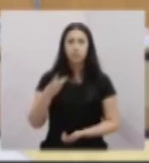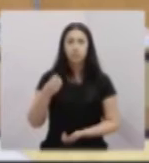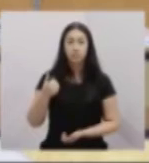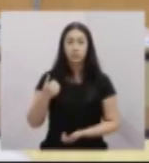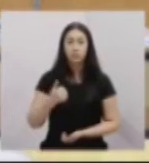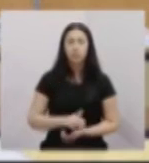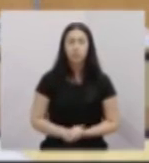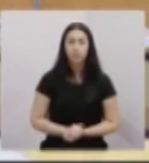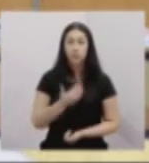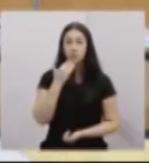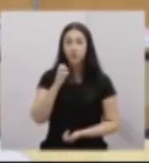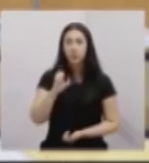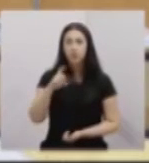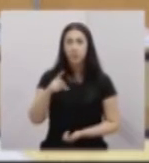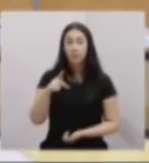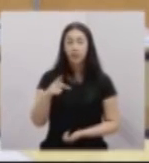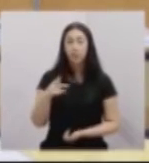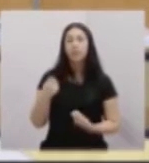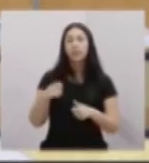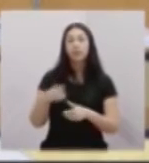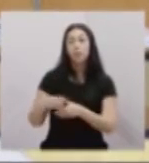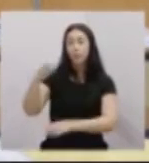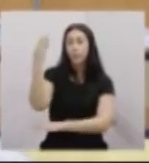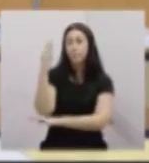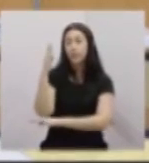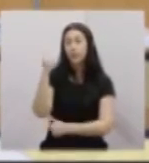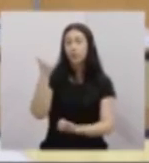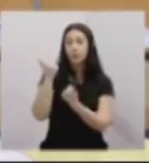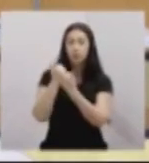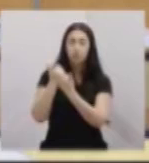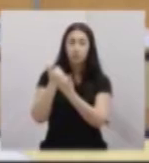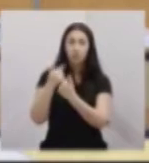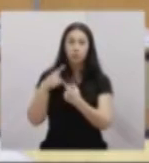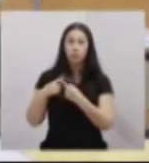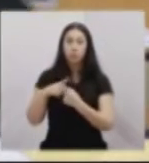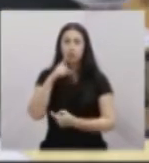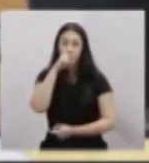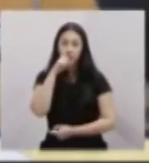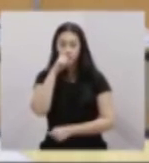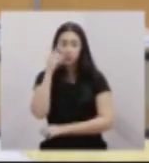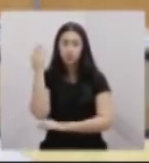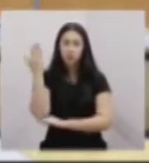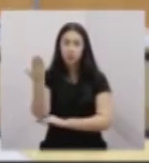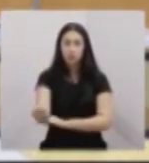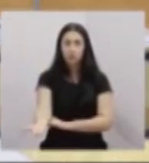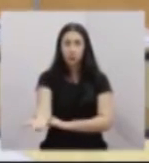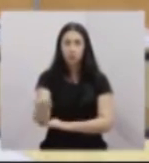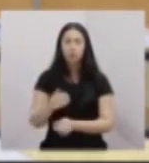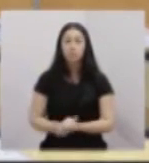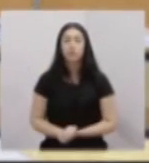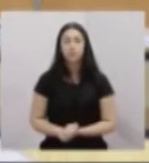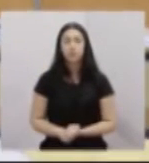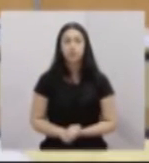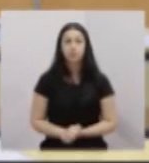131 a EDP, solicitando troca de poste de madeira que se encontra com risco de queda na